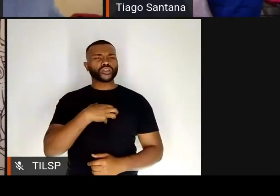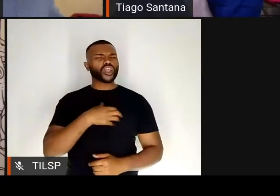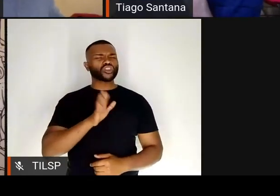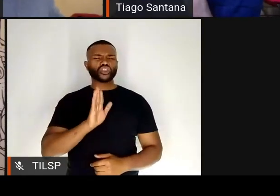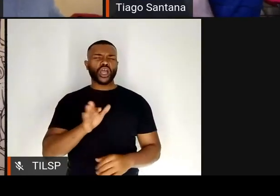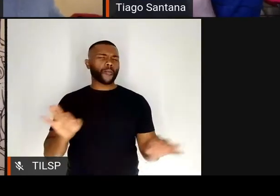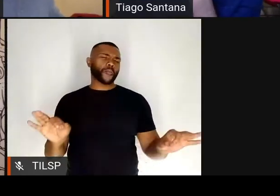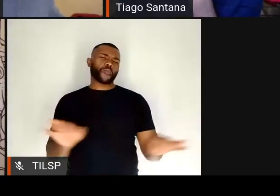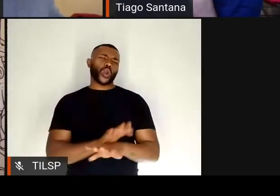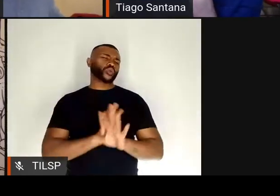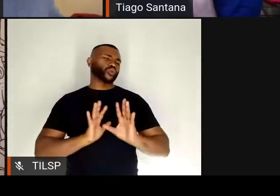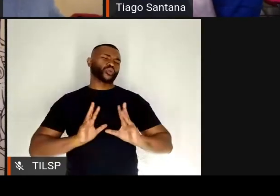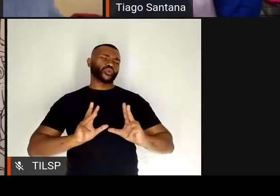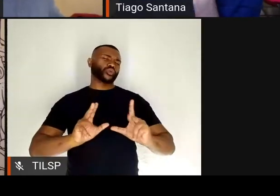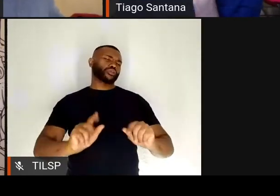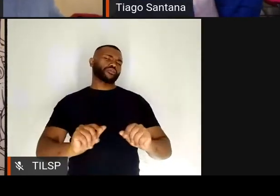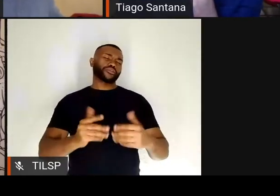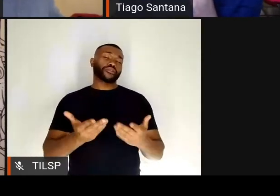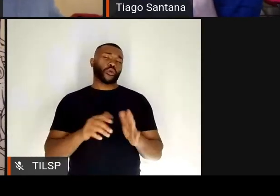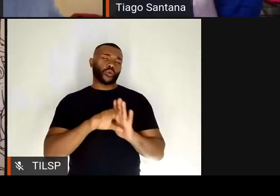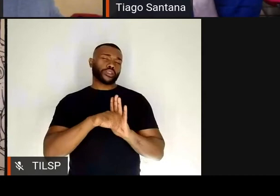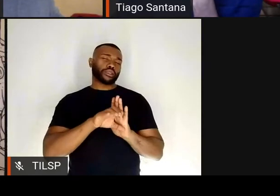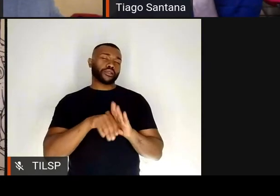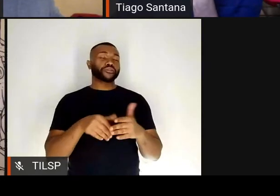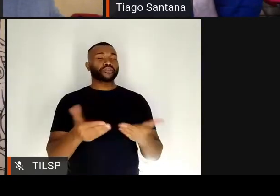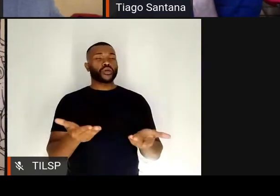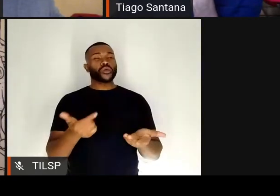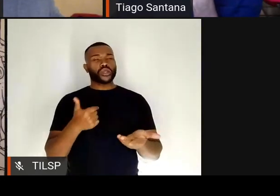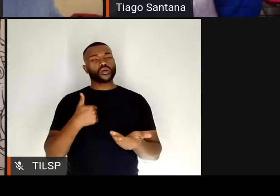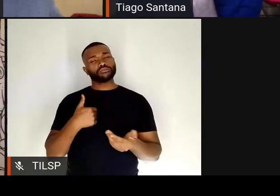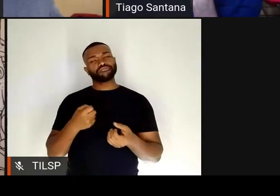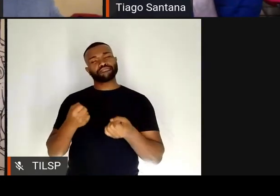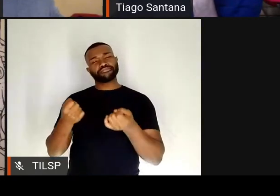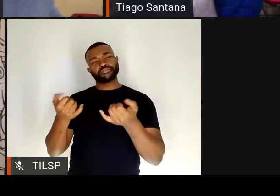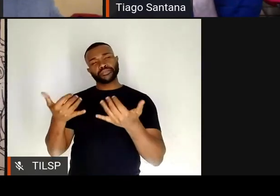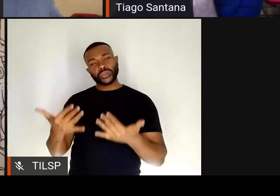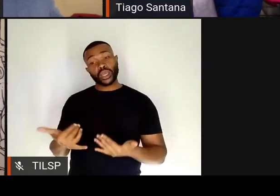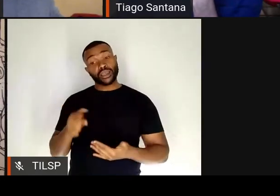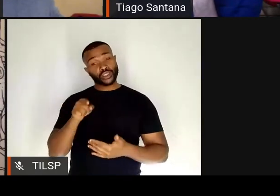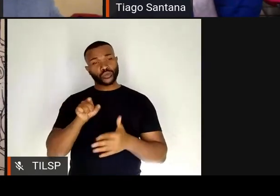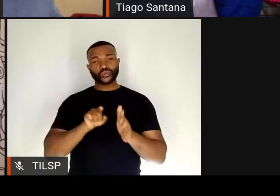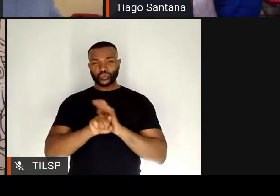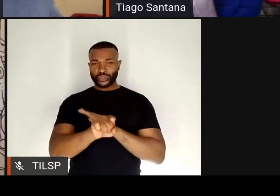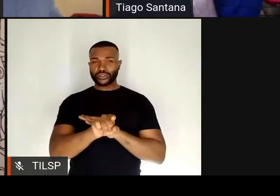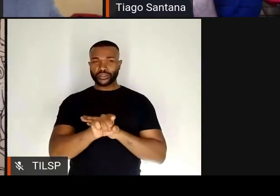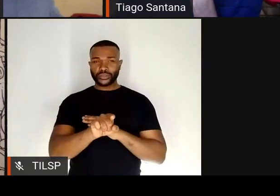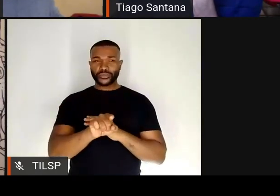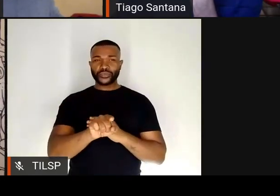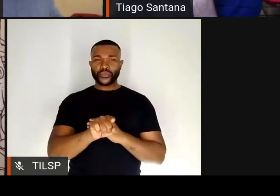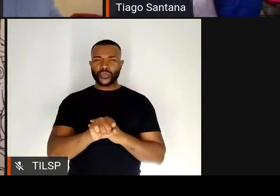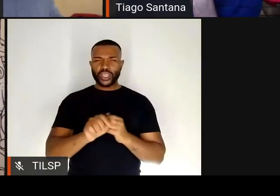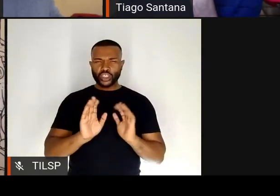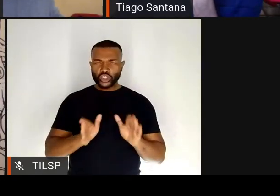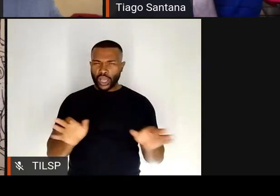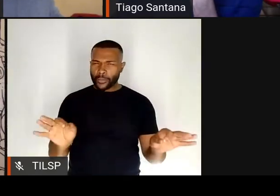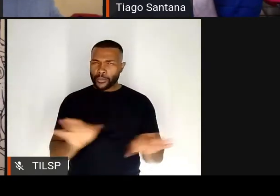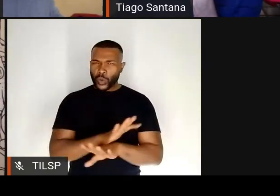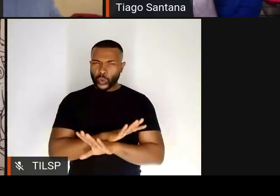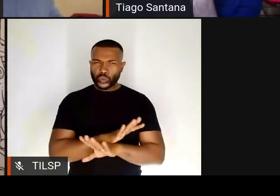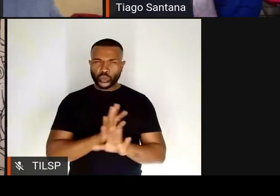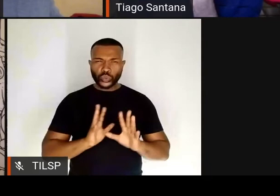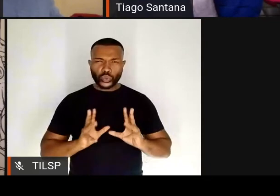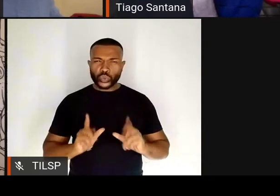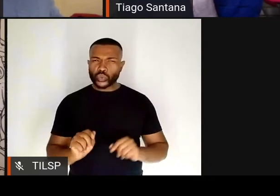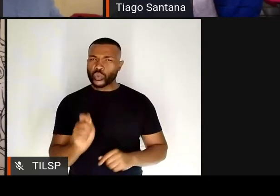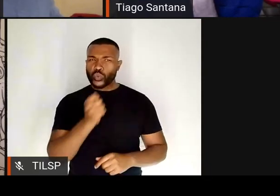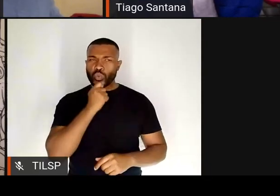tudo já está dado. Né? Eu quero colocar isso como questão. Está dado? Quer dizer, está dado ou não está dado?